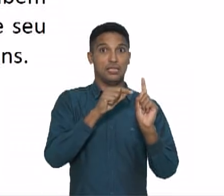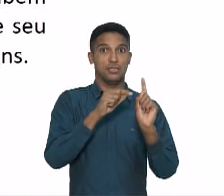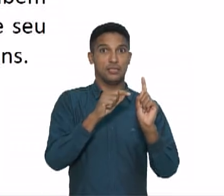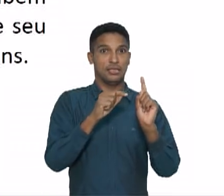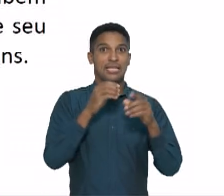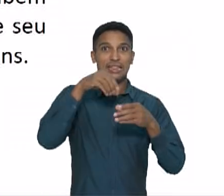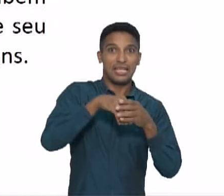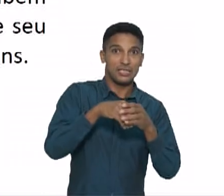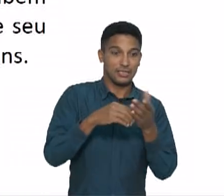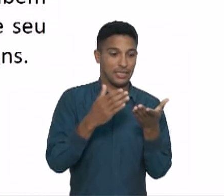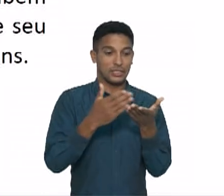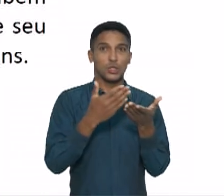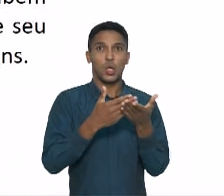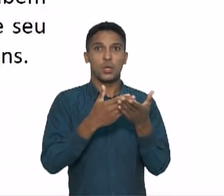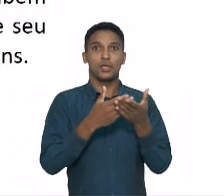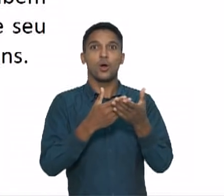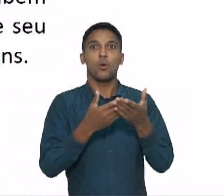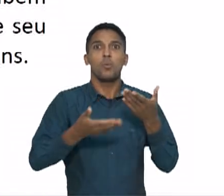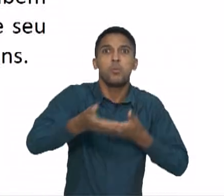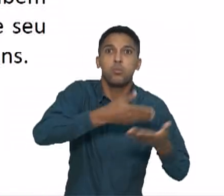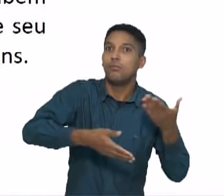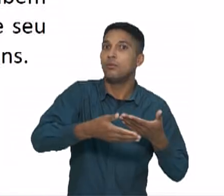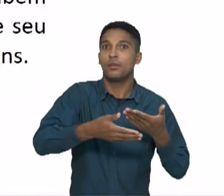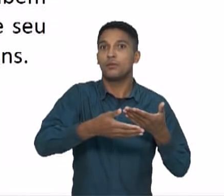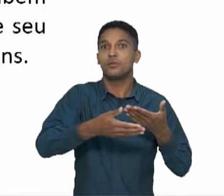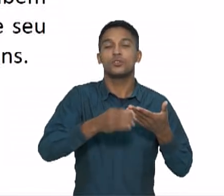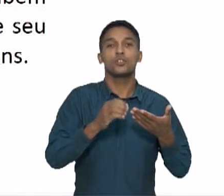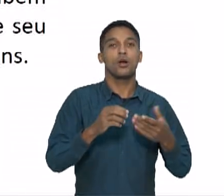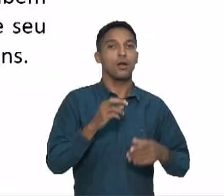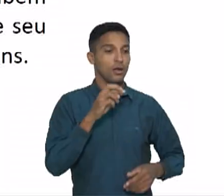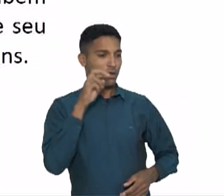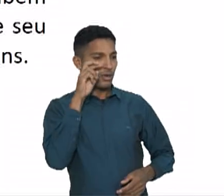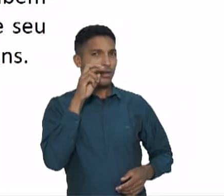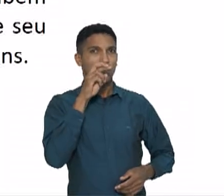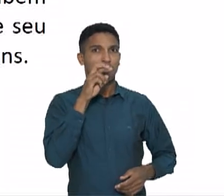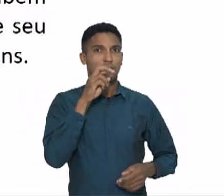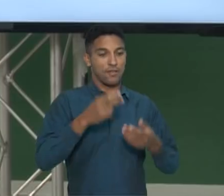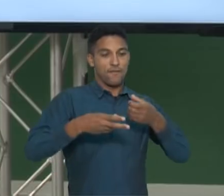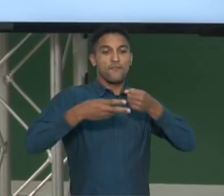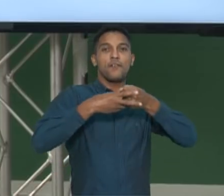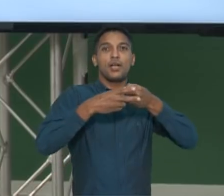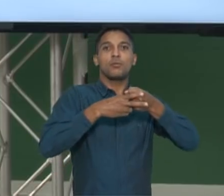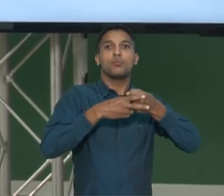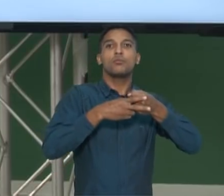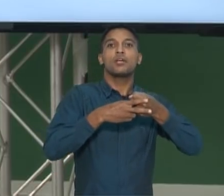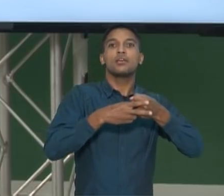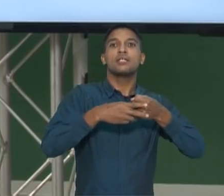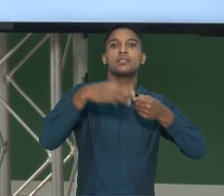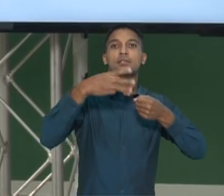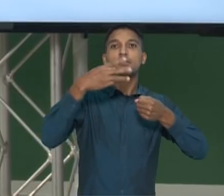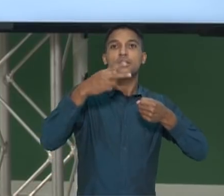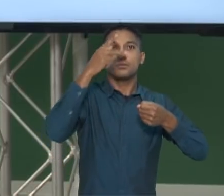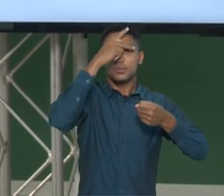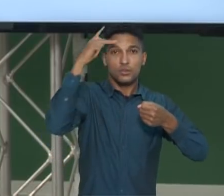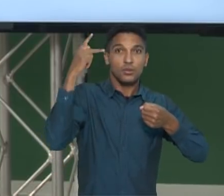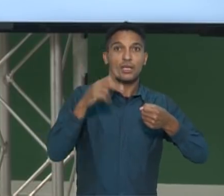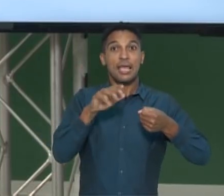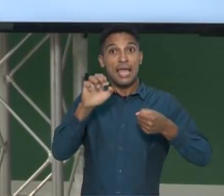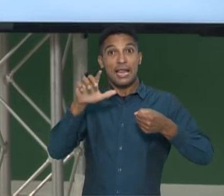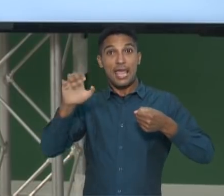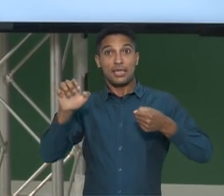o futuro dos personagens. Logo, os verbos utilizados são na terceira pessoa, se referindo a ele, ela, eles ou